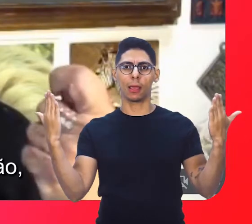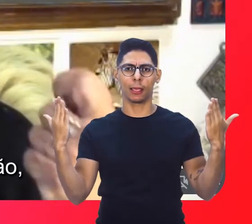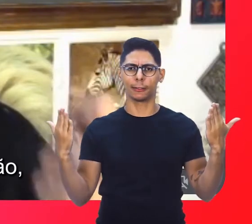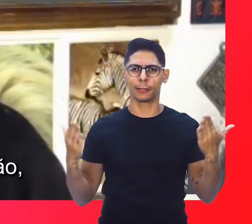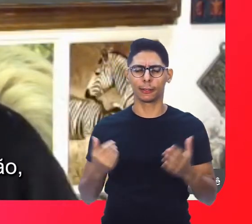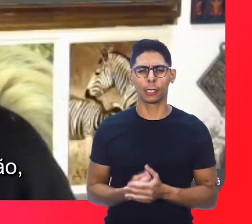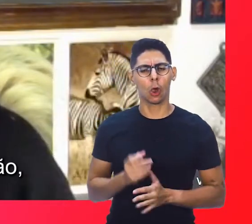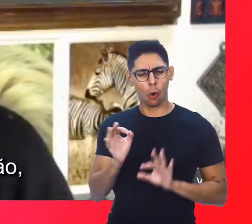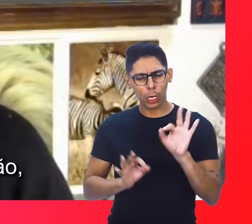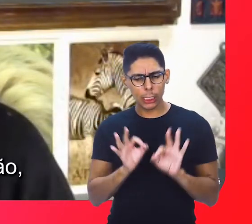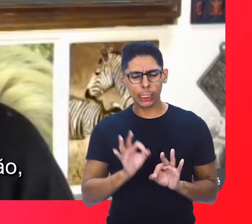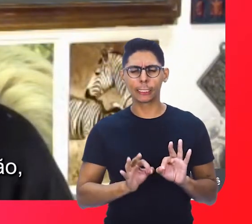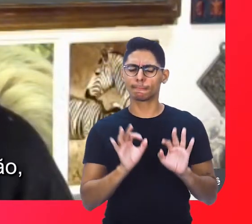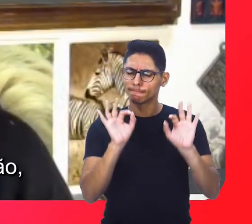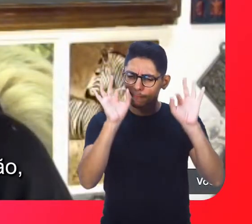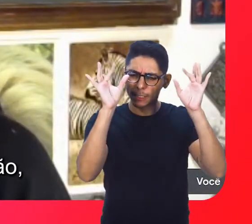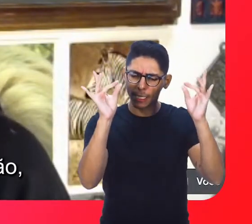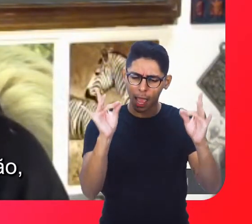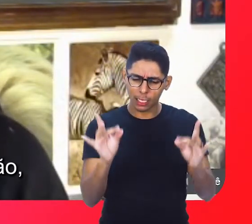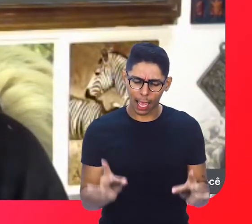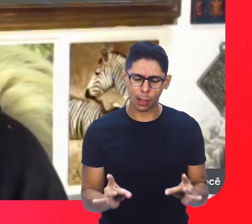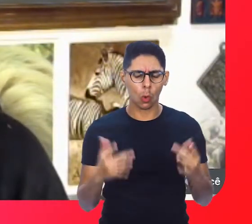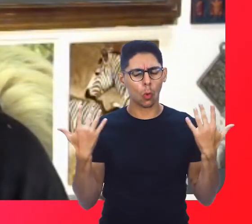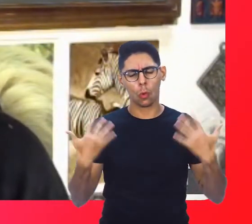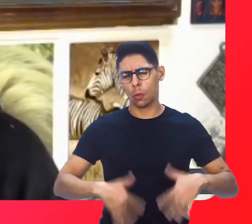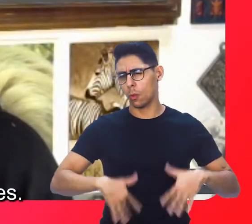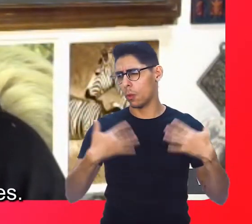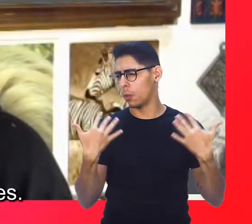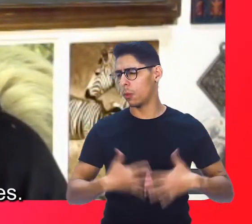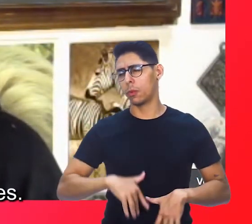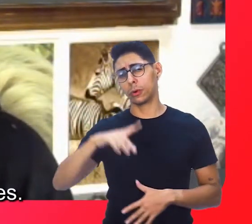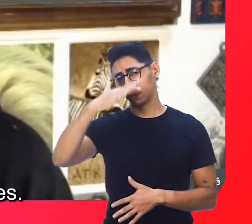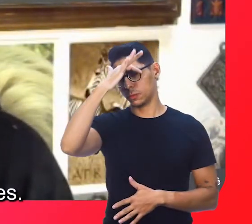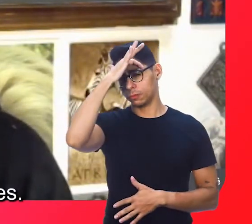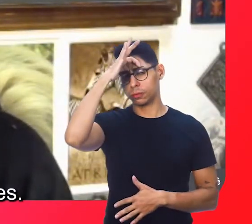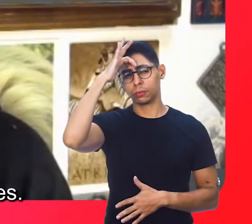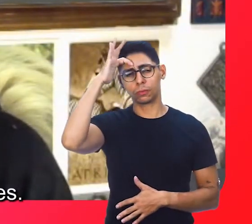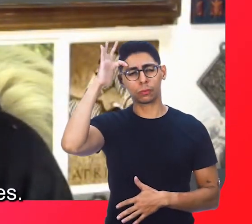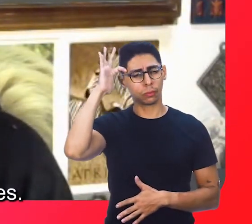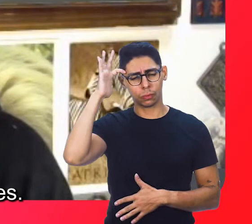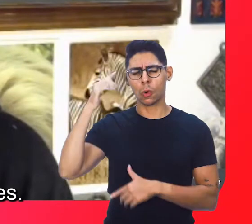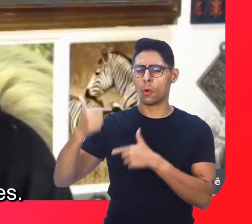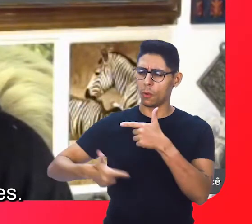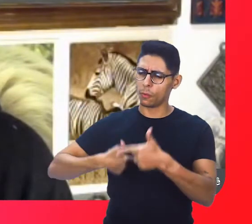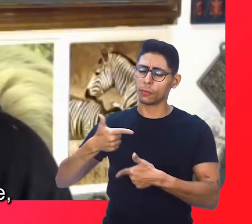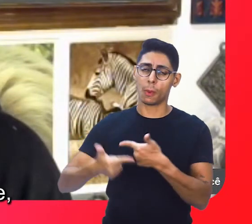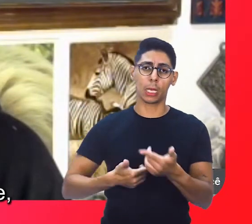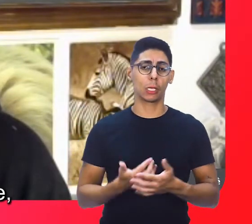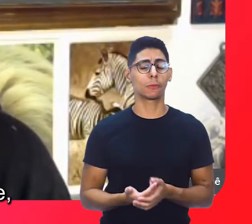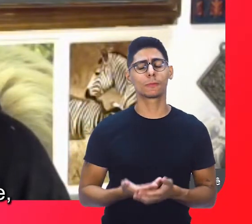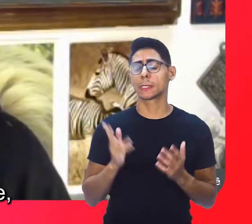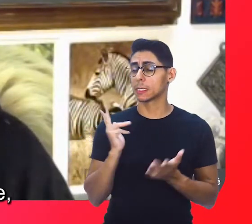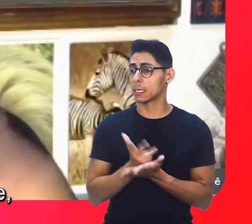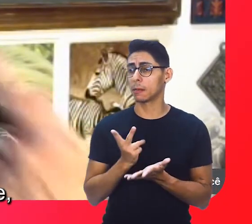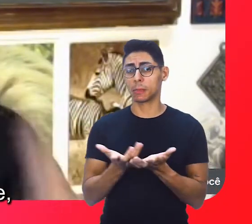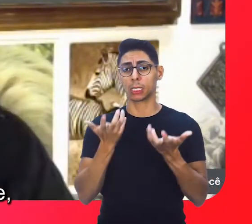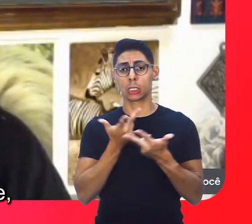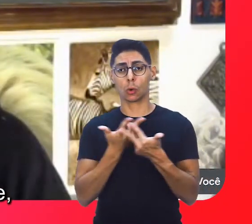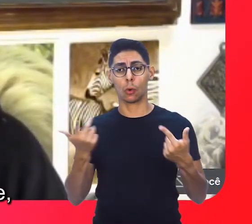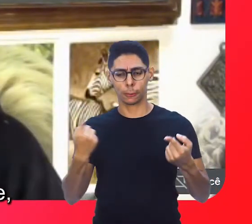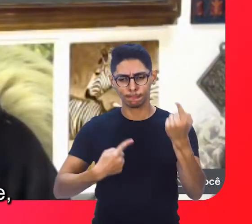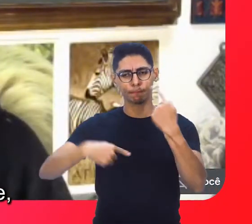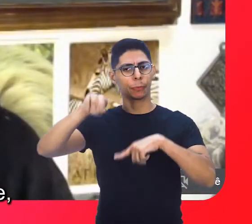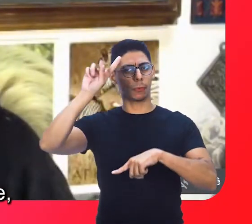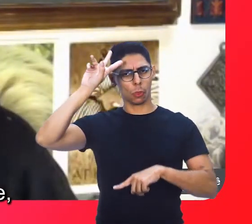faz tudo de acordo com a sua missão, é muito trabalhoso, né? E eu sempre quis fazer coisas inovadoras. Então, a Escola de Gente já